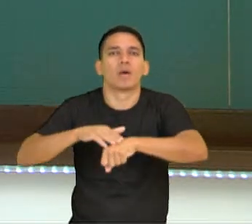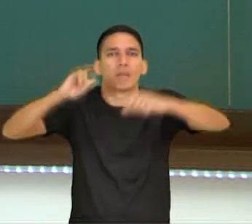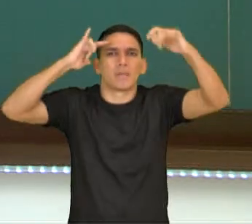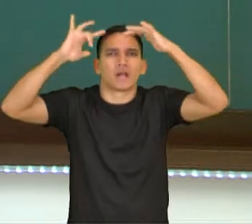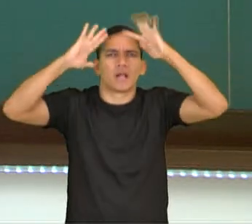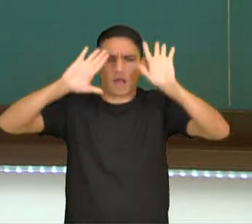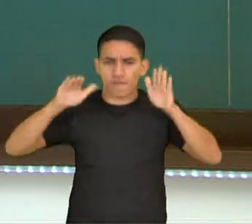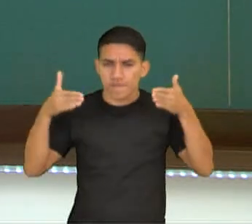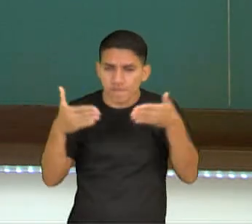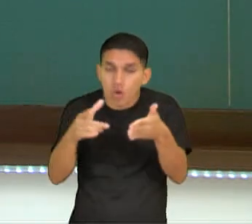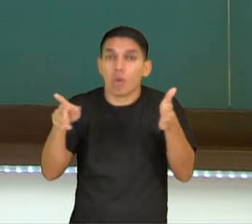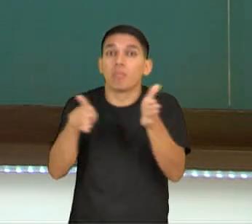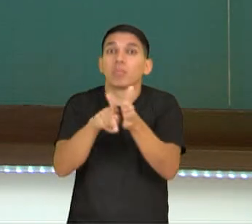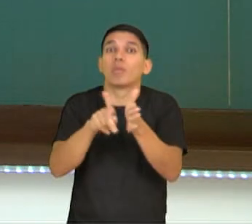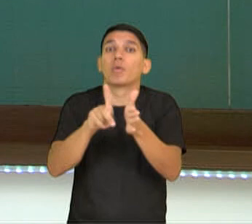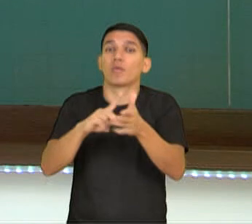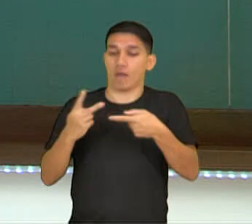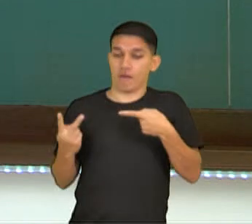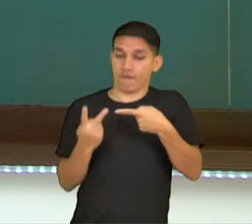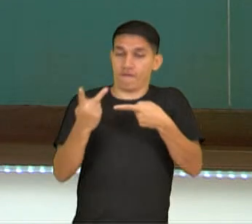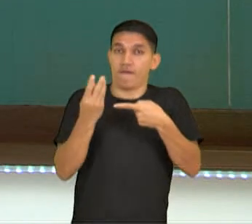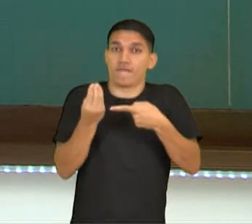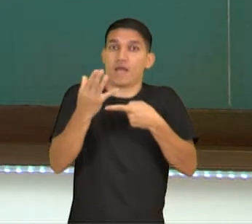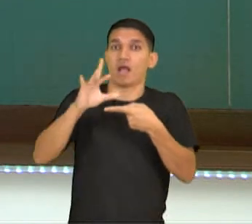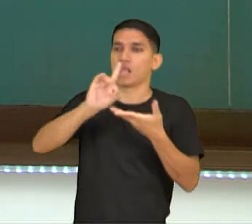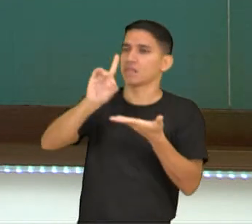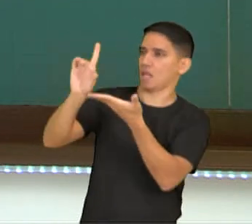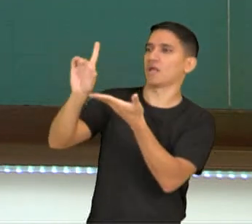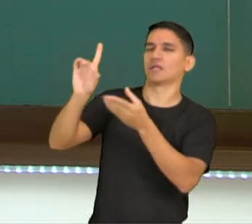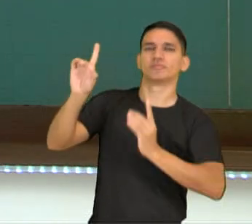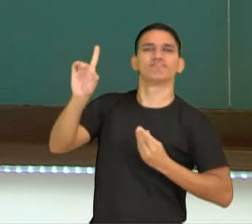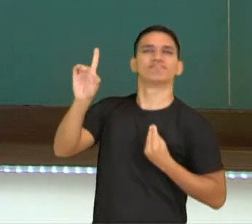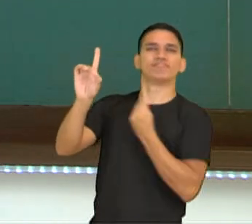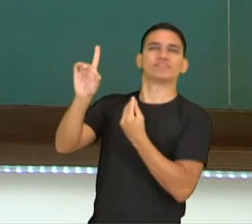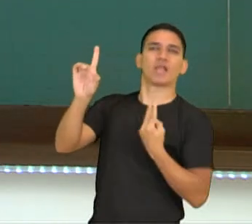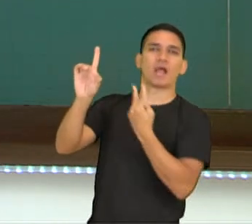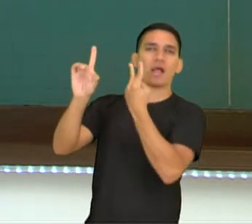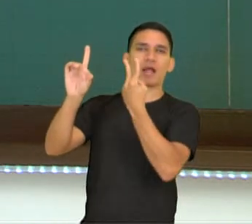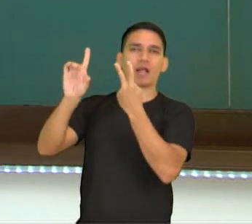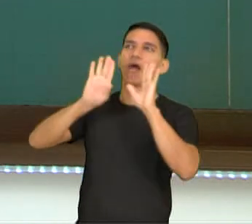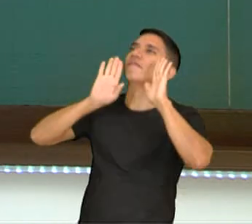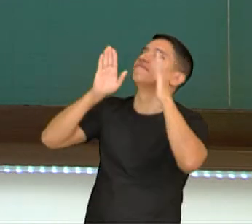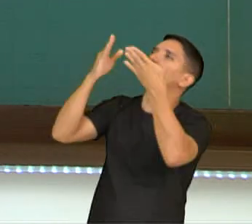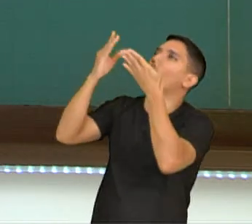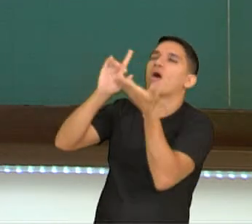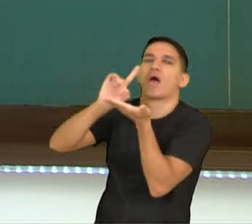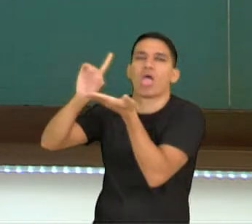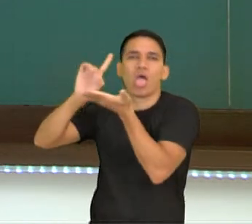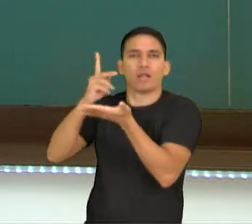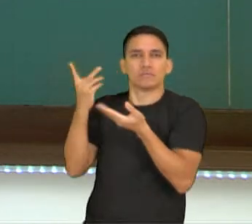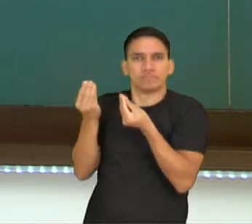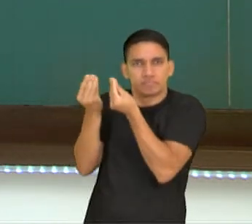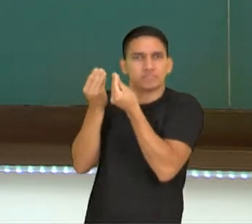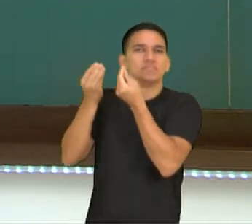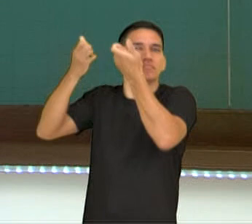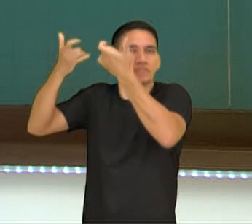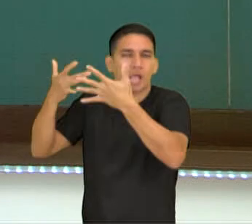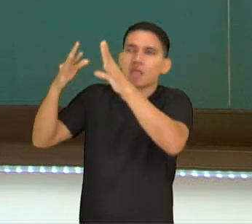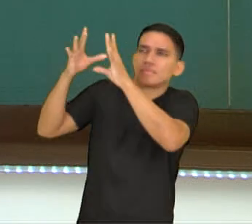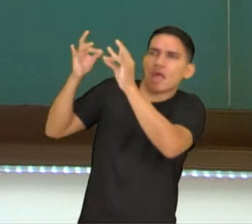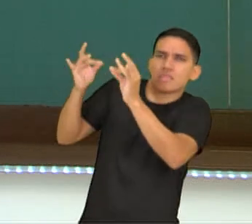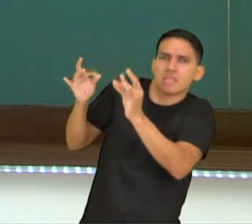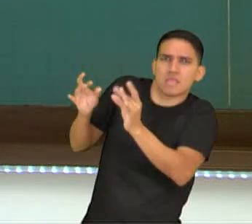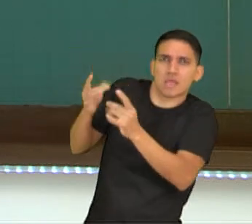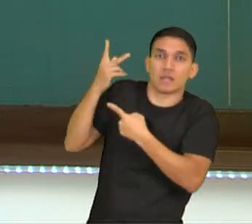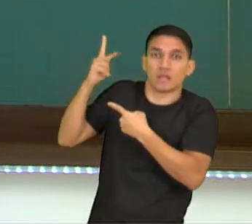filosofia centrada nos valores divinos, ou pelo menos se voltando para o transcendental, ou seja, para essa